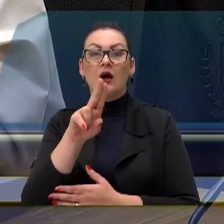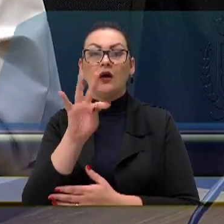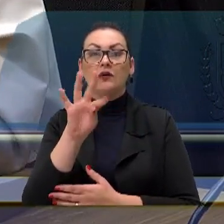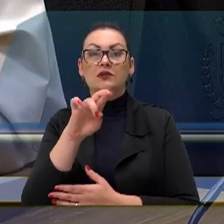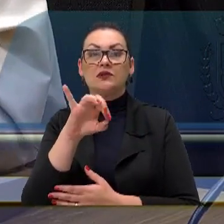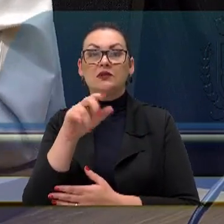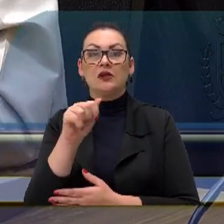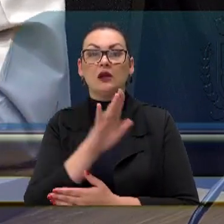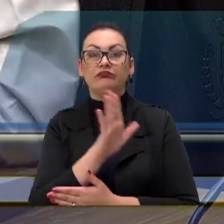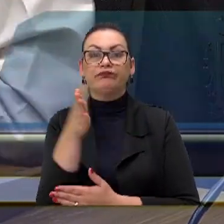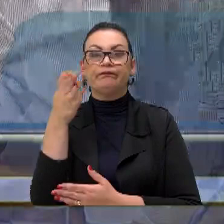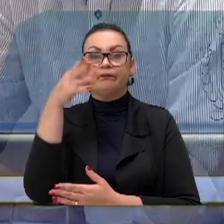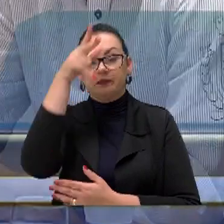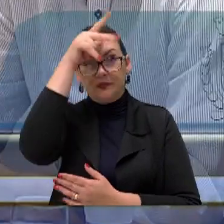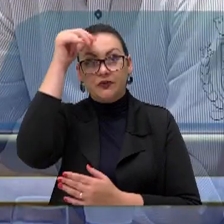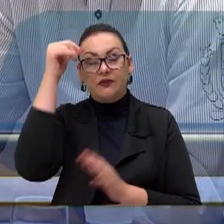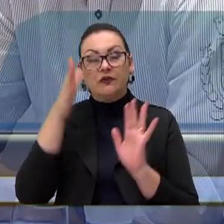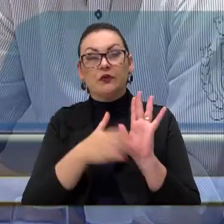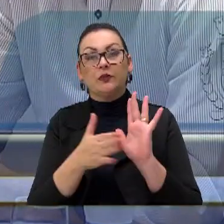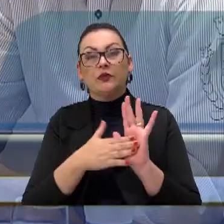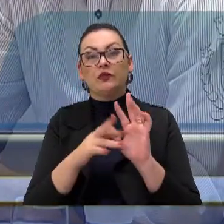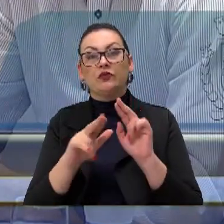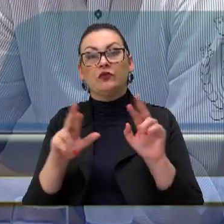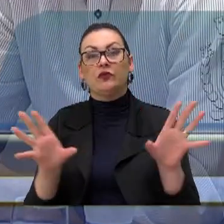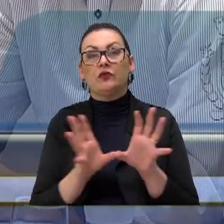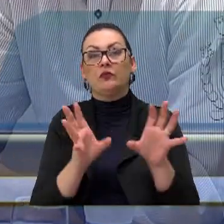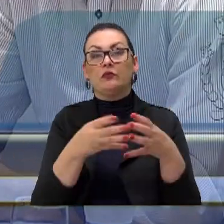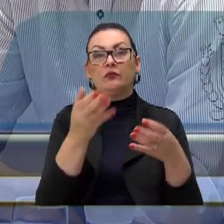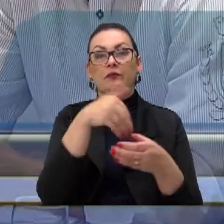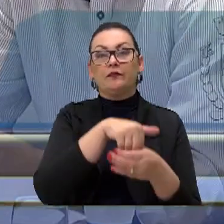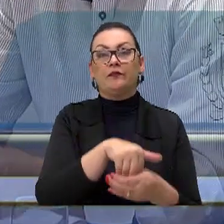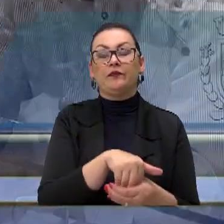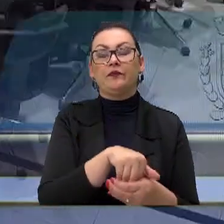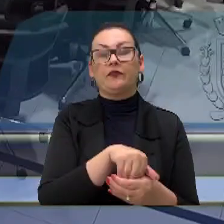favor. Proposições diversas em bloco em votação.